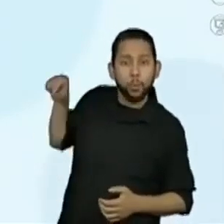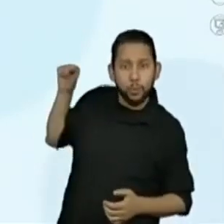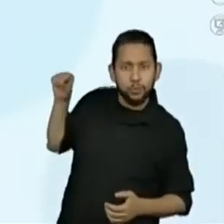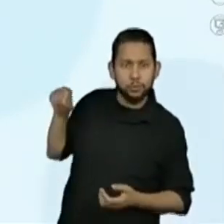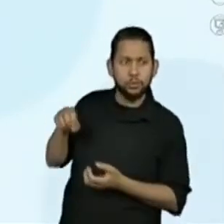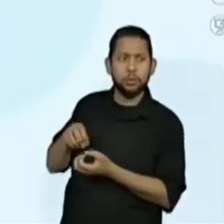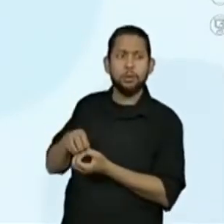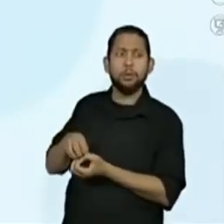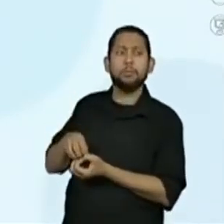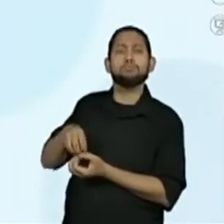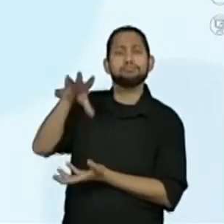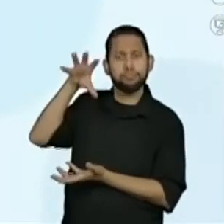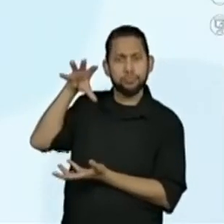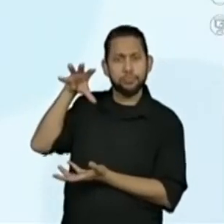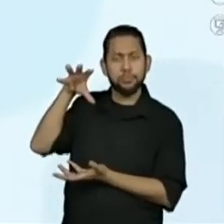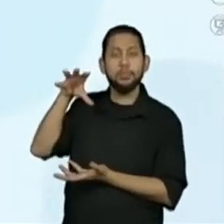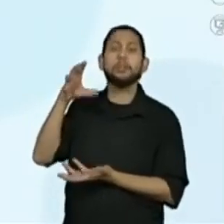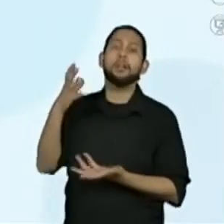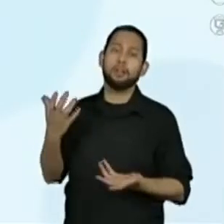L.